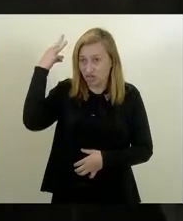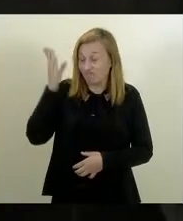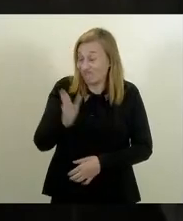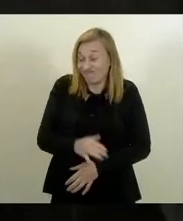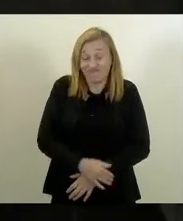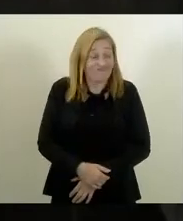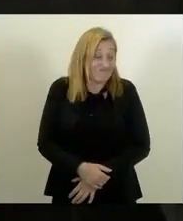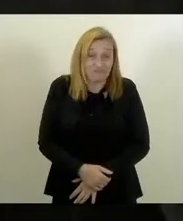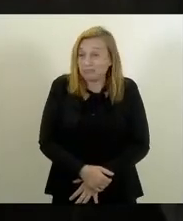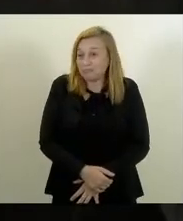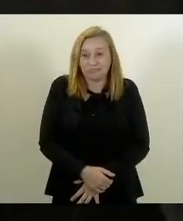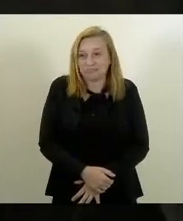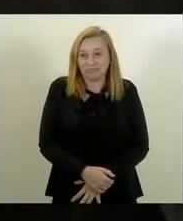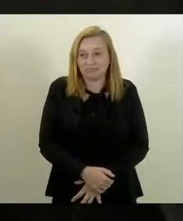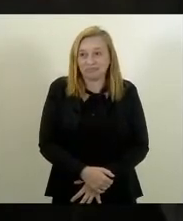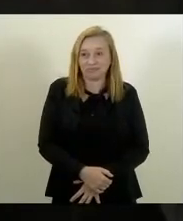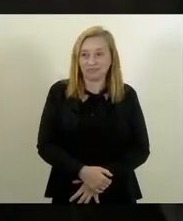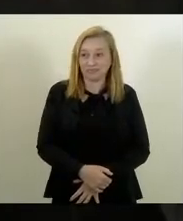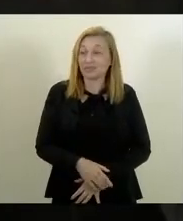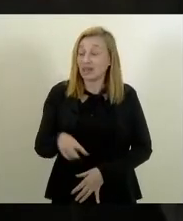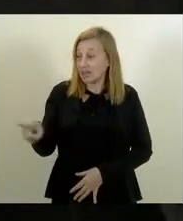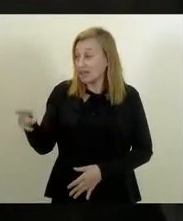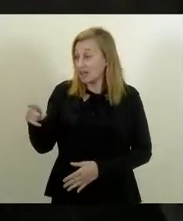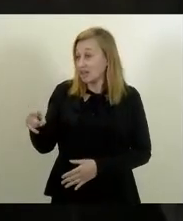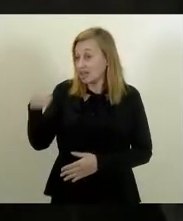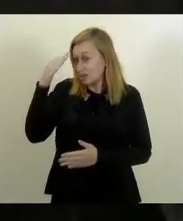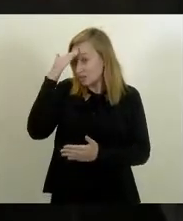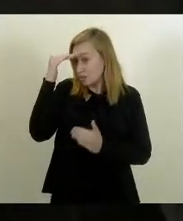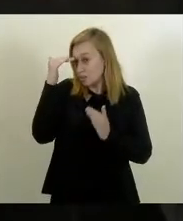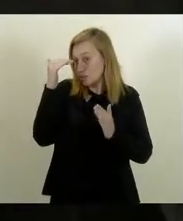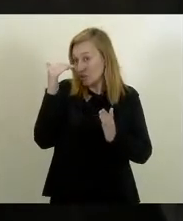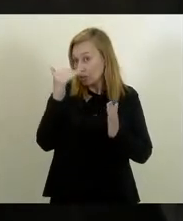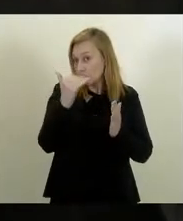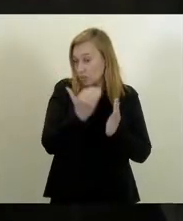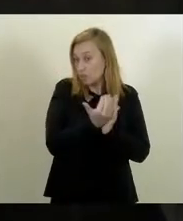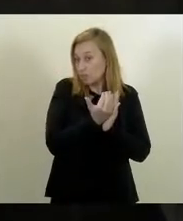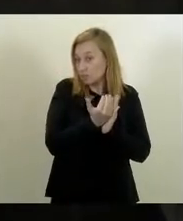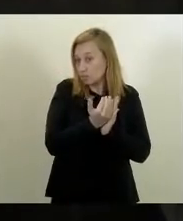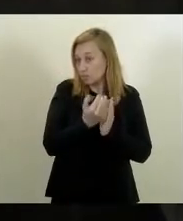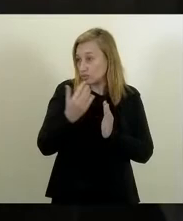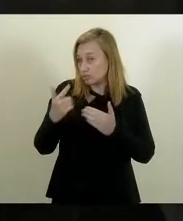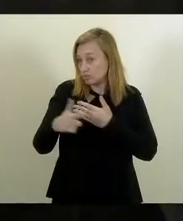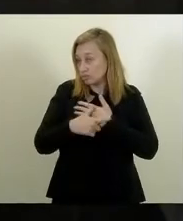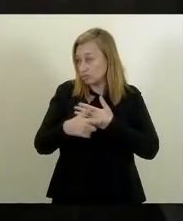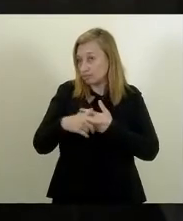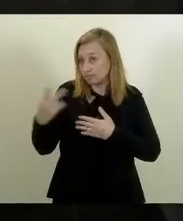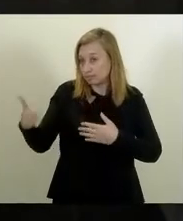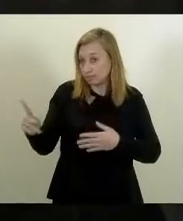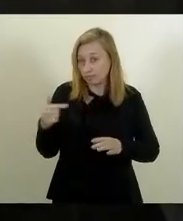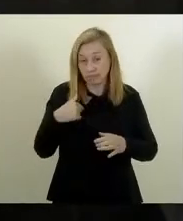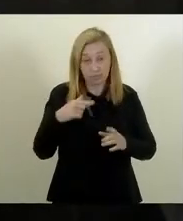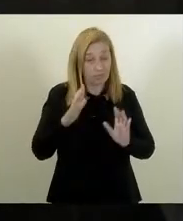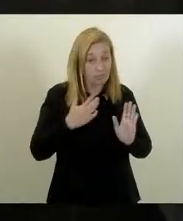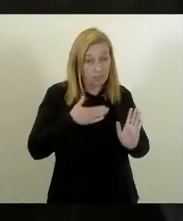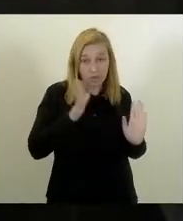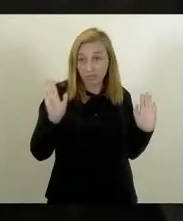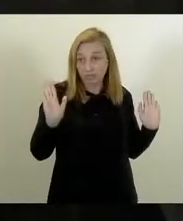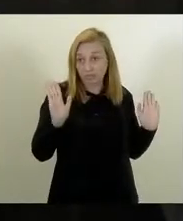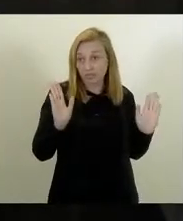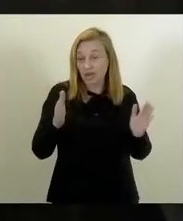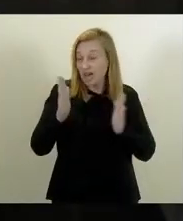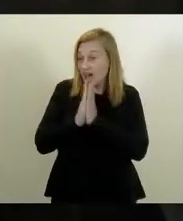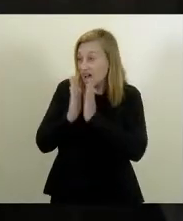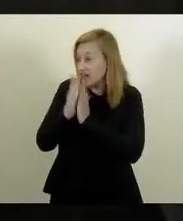Sob forma alguma. Ele cumpre o papel dele. Eu até brinquei, dizendo que a rezadeira dele é mais forte que a